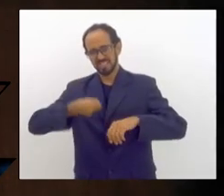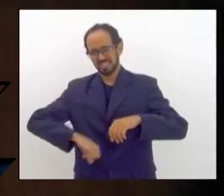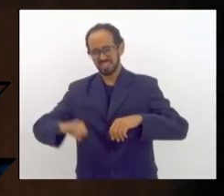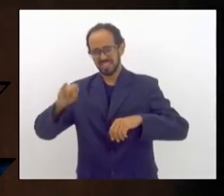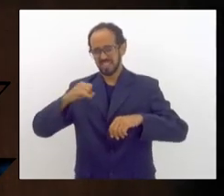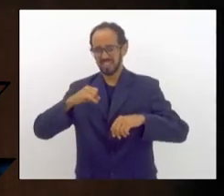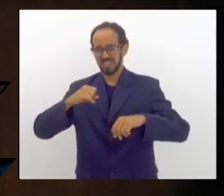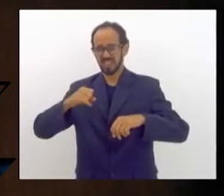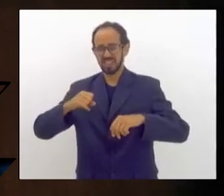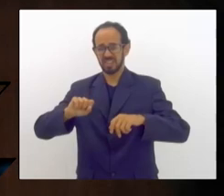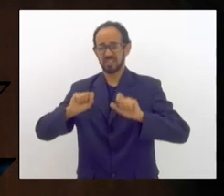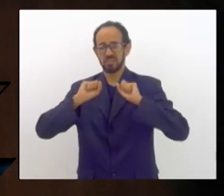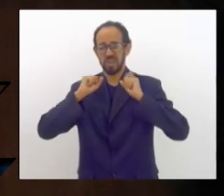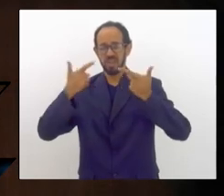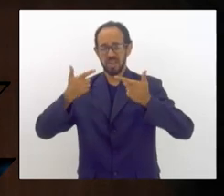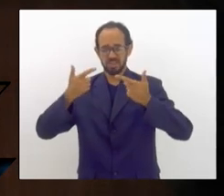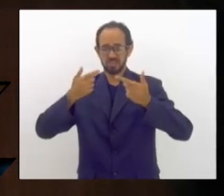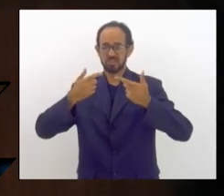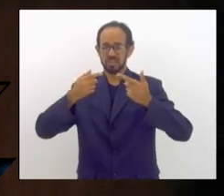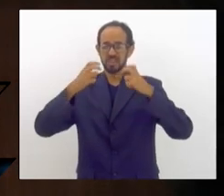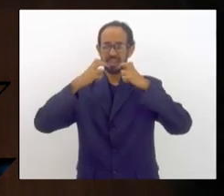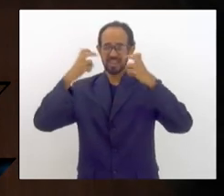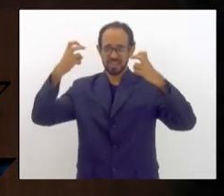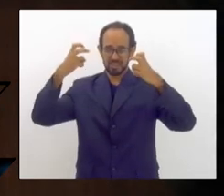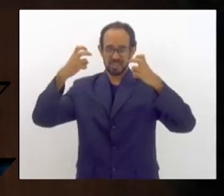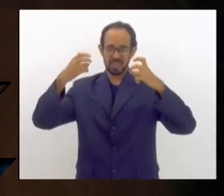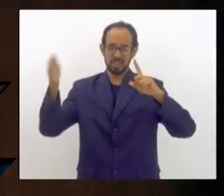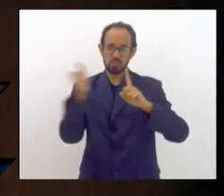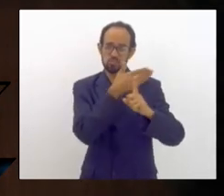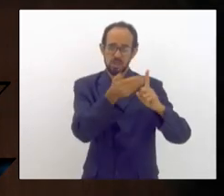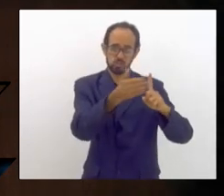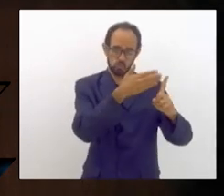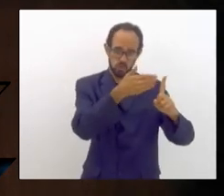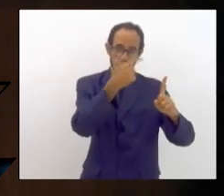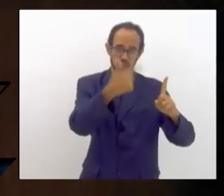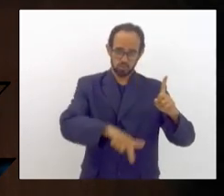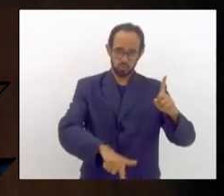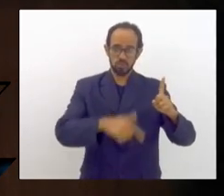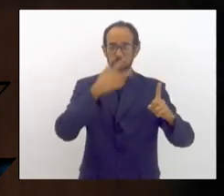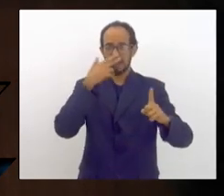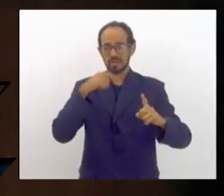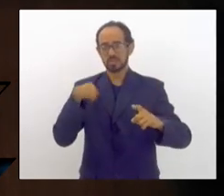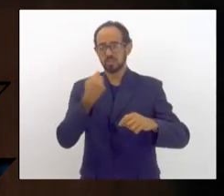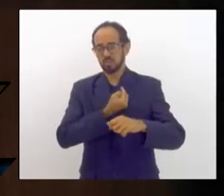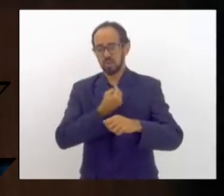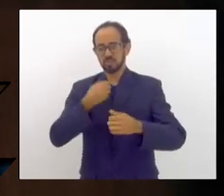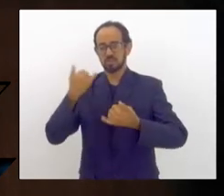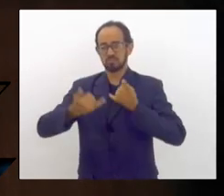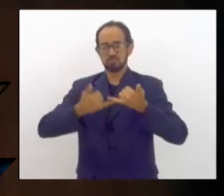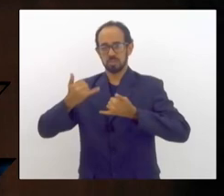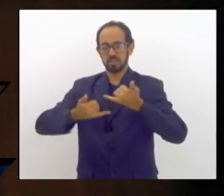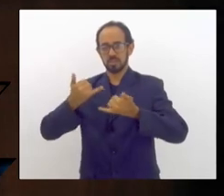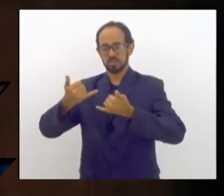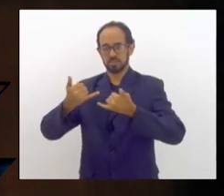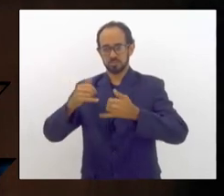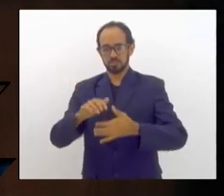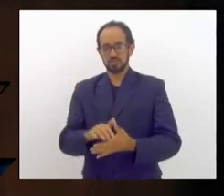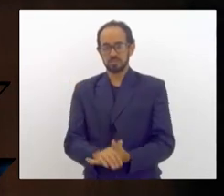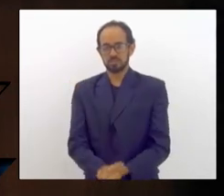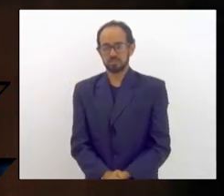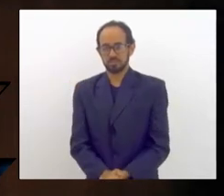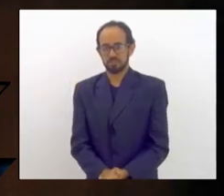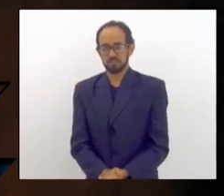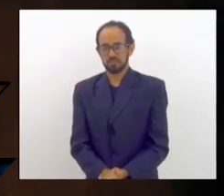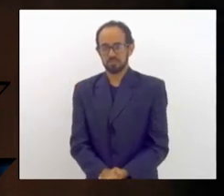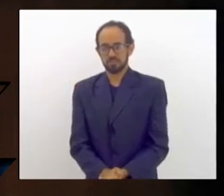gritando, demos uma surra de novo, parece que nós estamos aqui brincando num jardim de infância, né? Eu